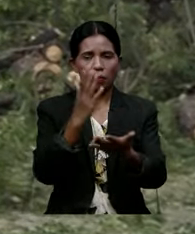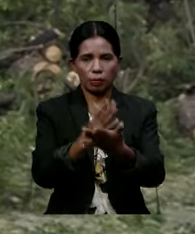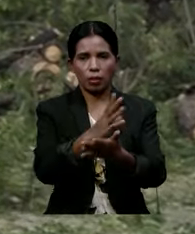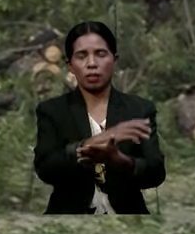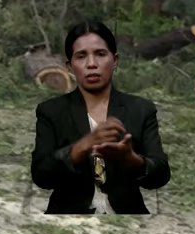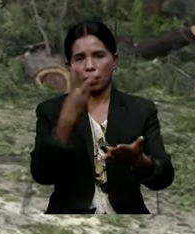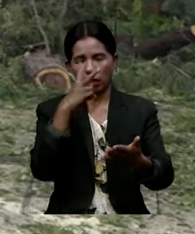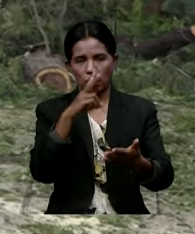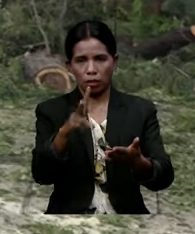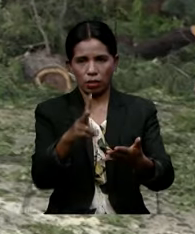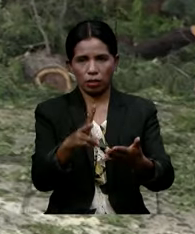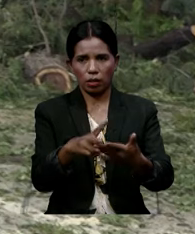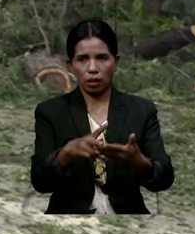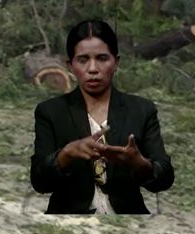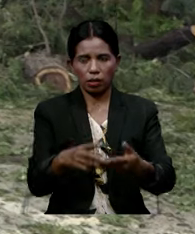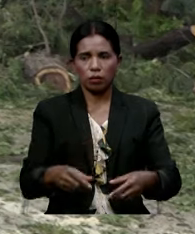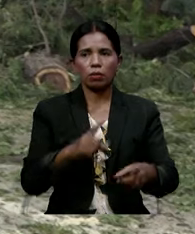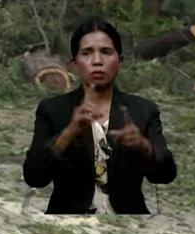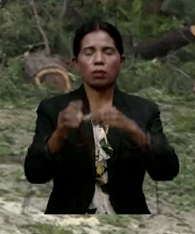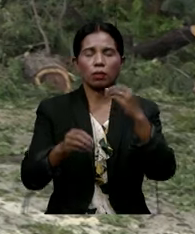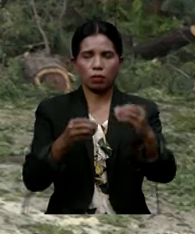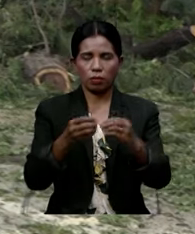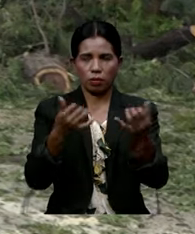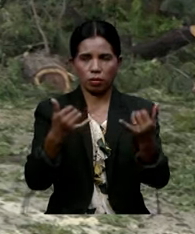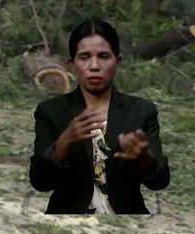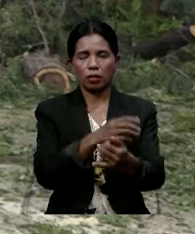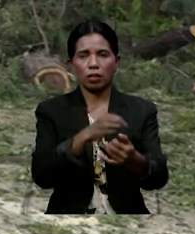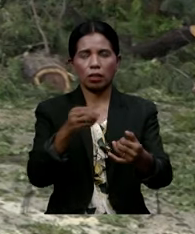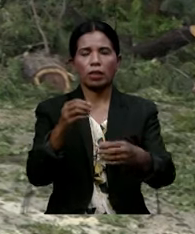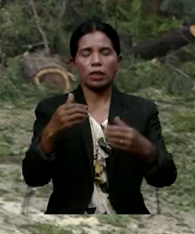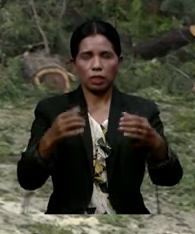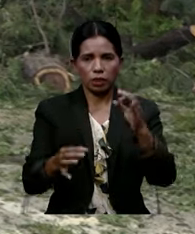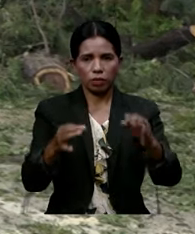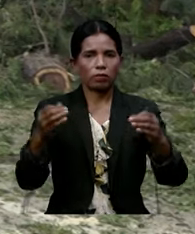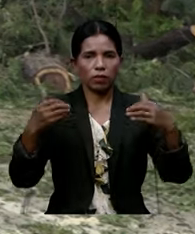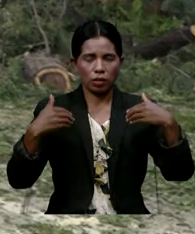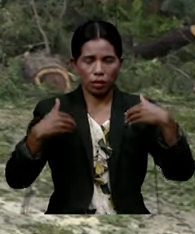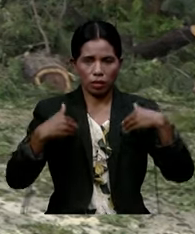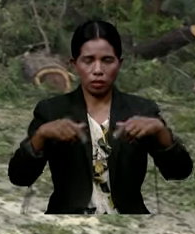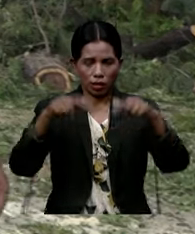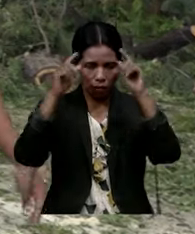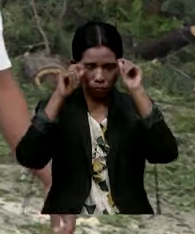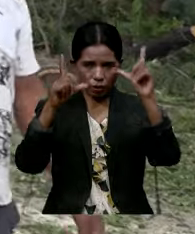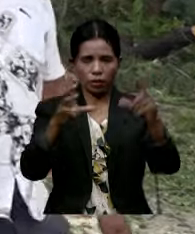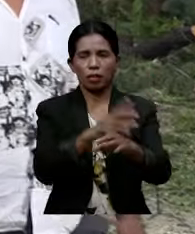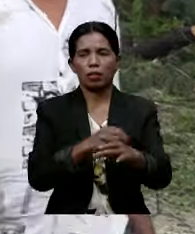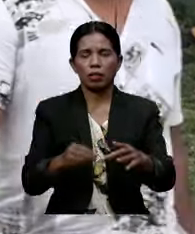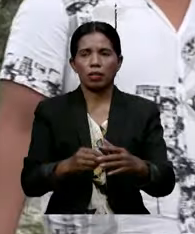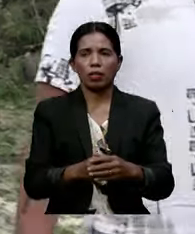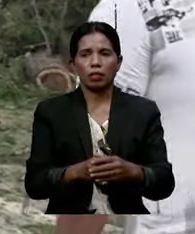diariamente, onde intervém situações sinistras, uma acontece em território Laran,